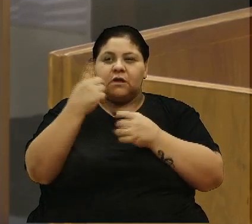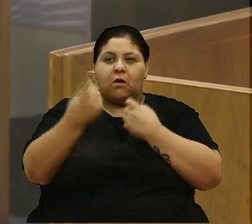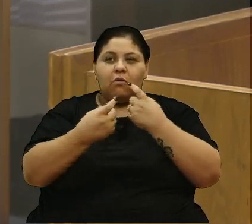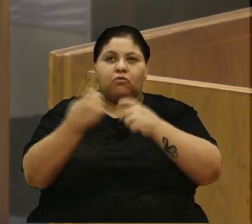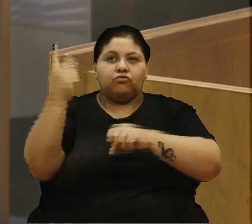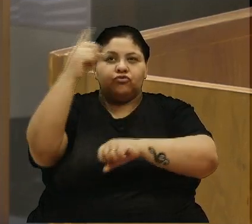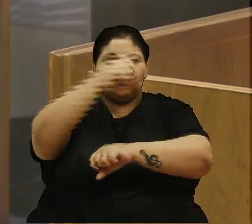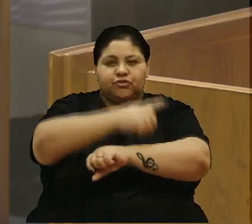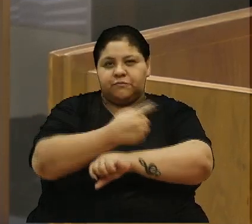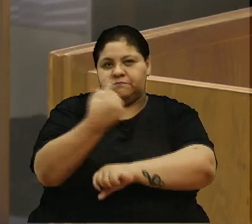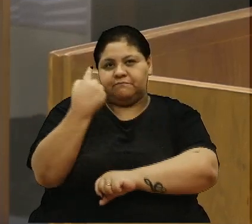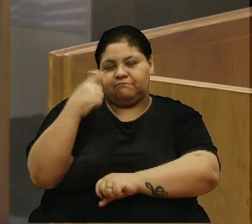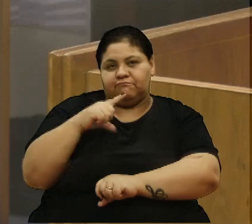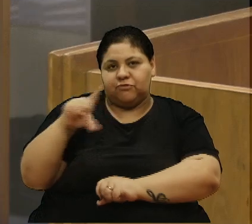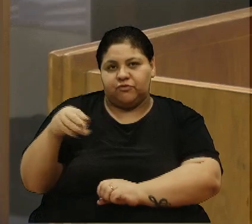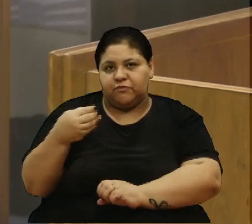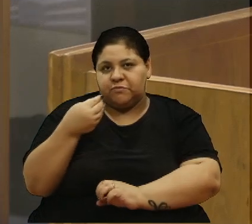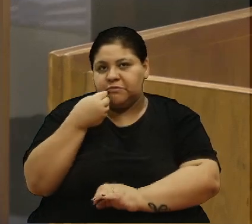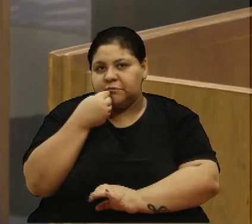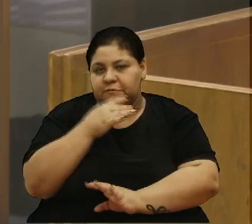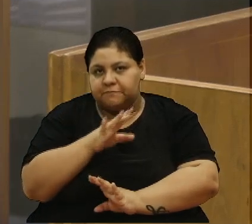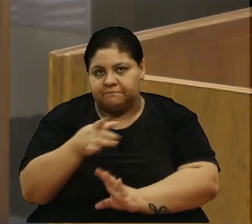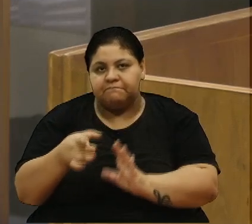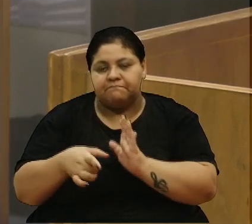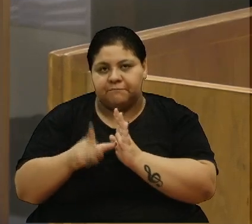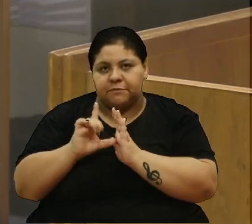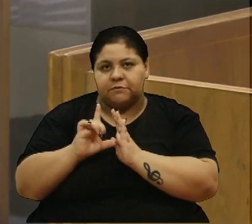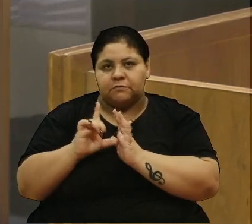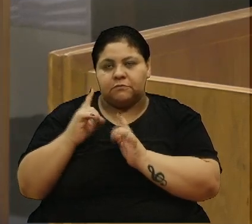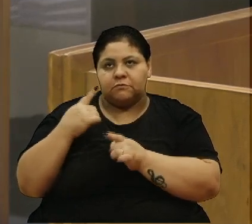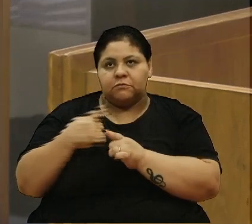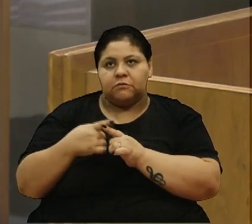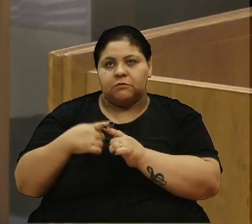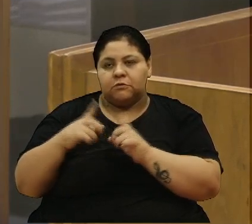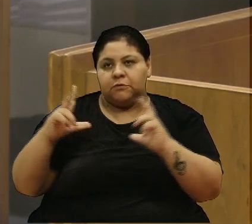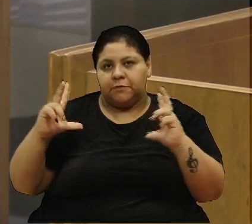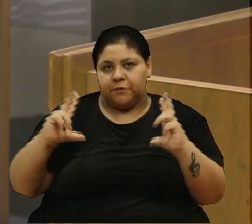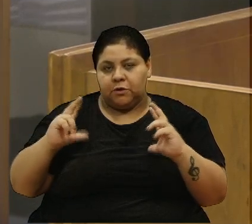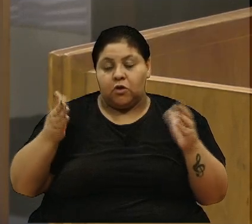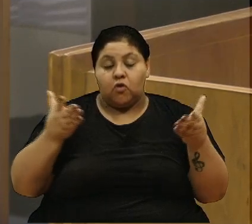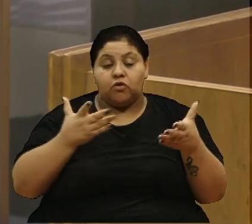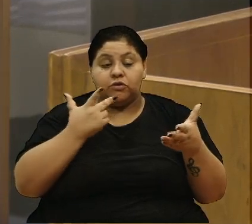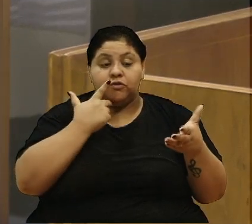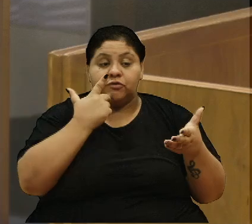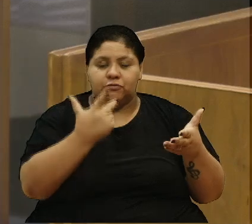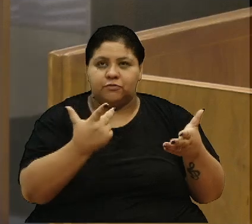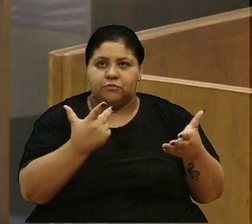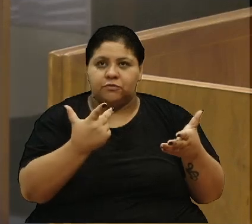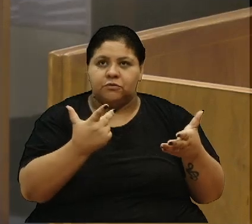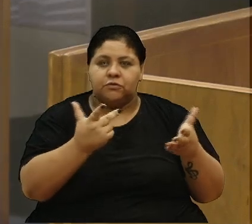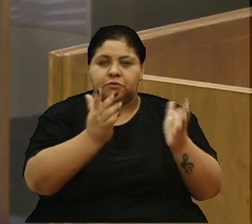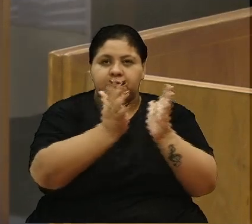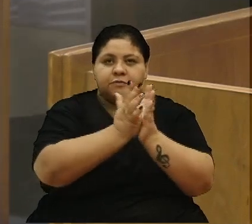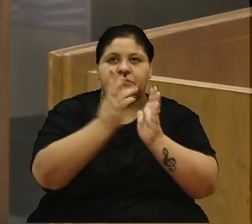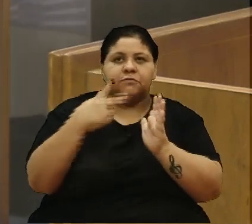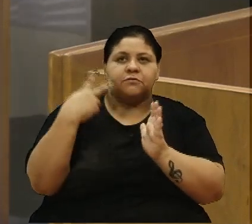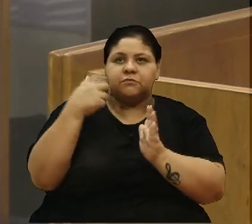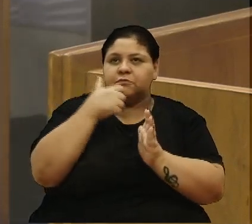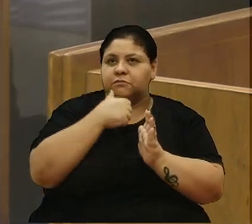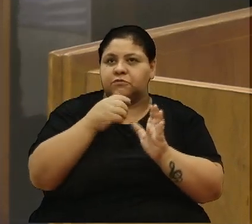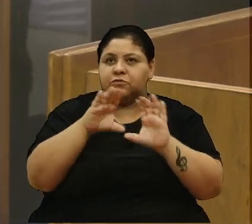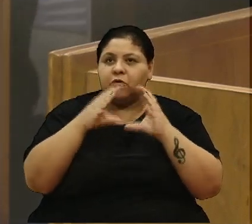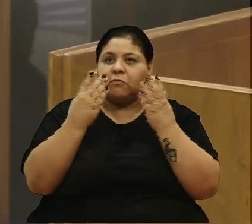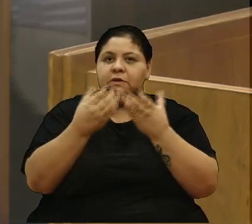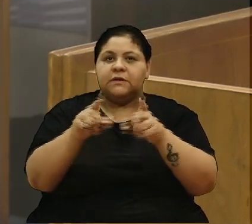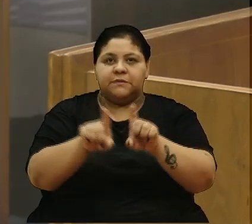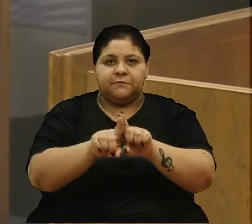dias, mas não tive a oportunidade antes, né, por uma questão pessoal, então hoje vim falar com os colegas vereadores e com a